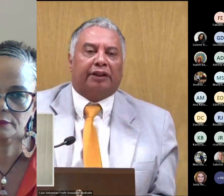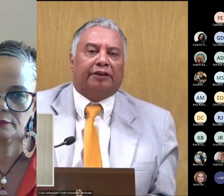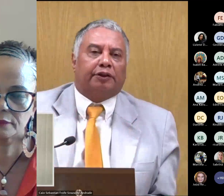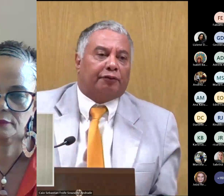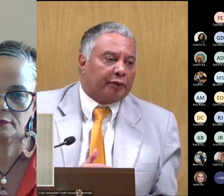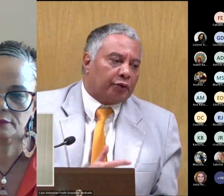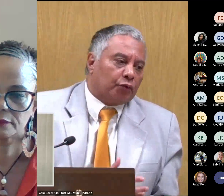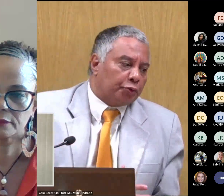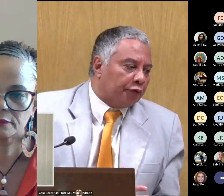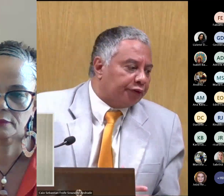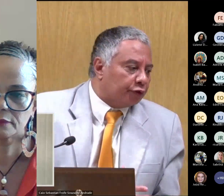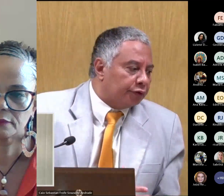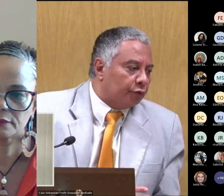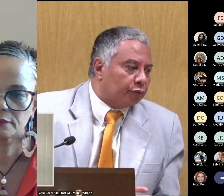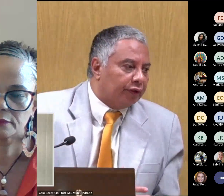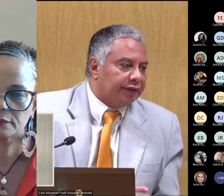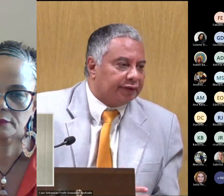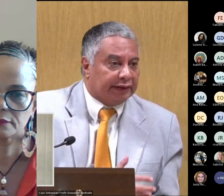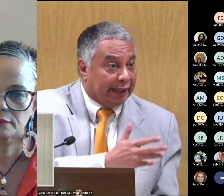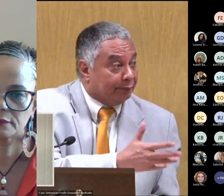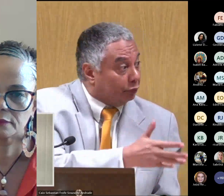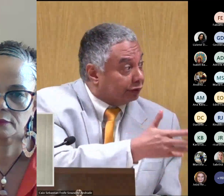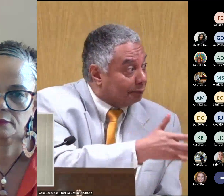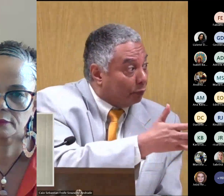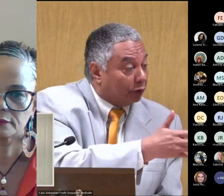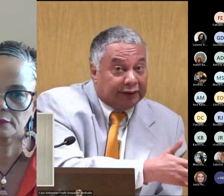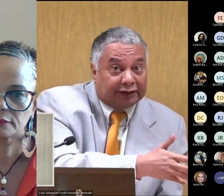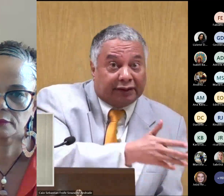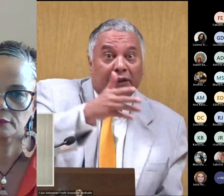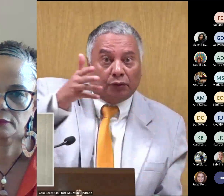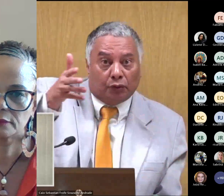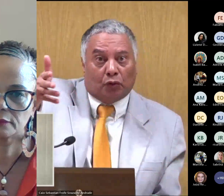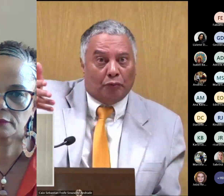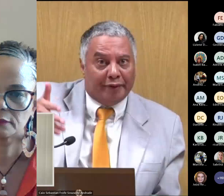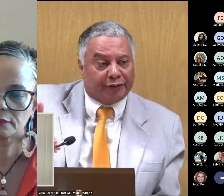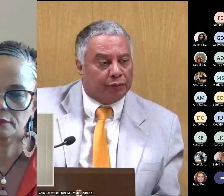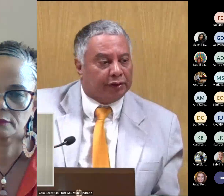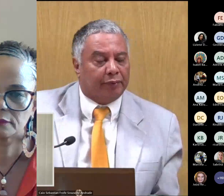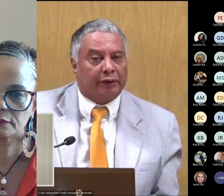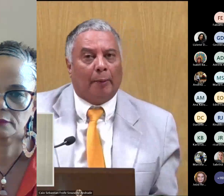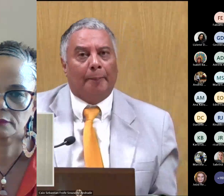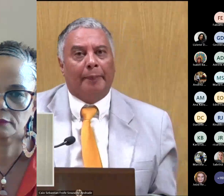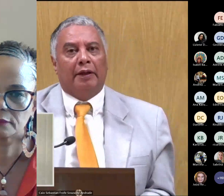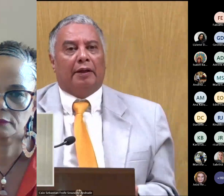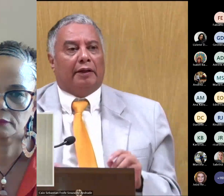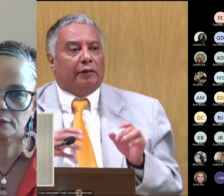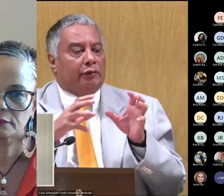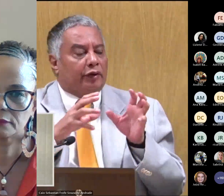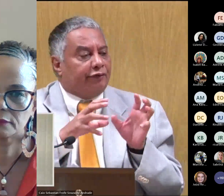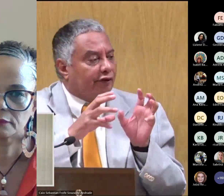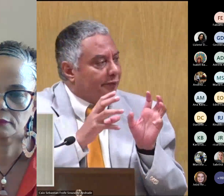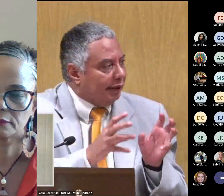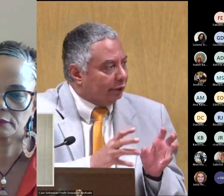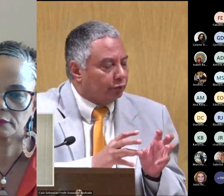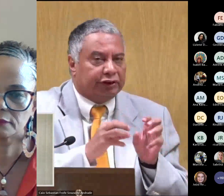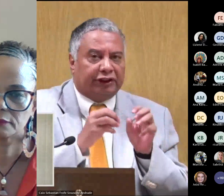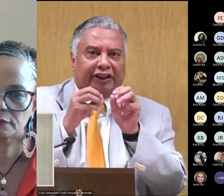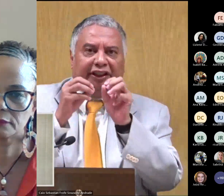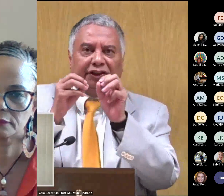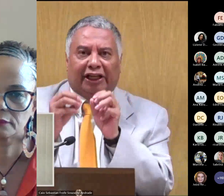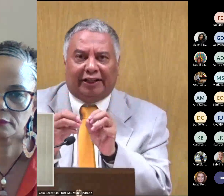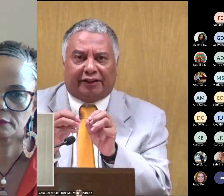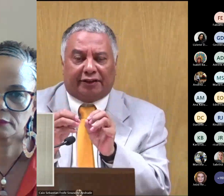Rigor científico são todos professores doutores E aí por ISO a importância dos documentos do tribunal do envolvimento